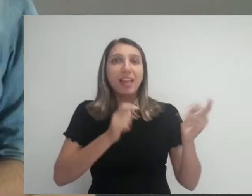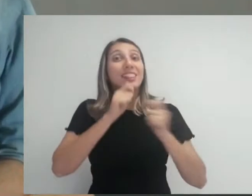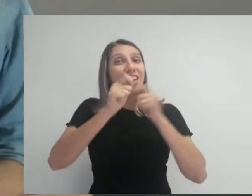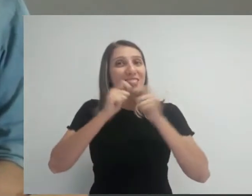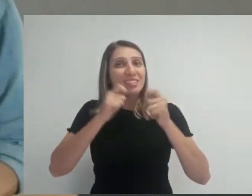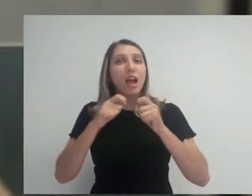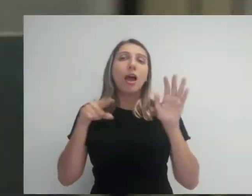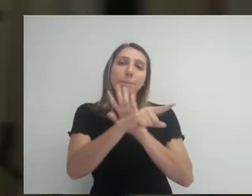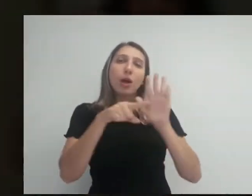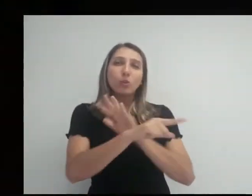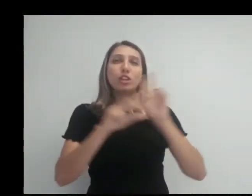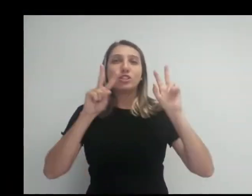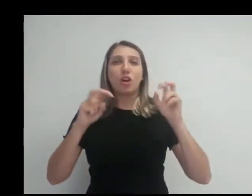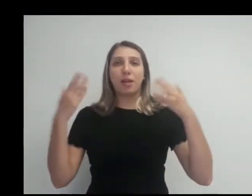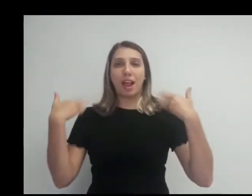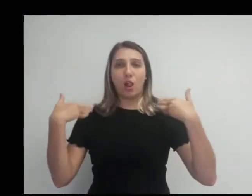com o calor.